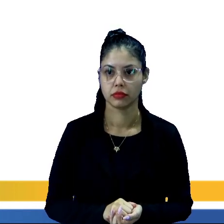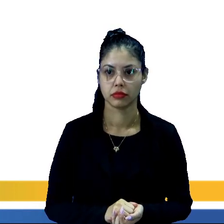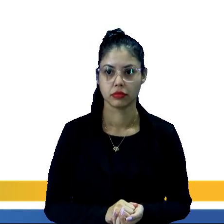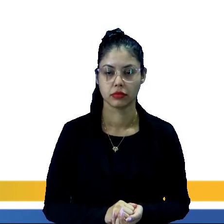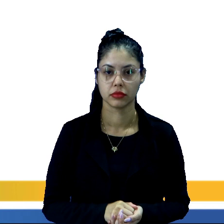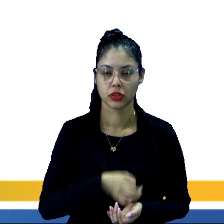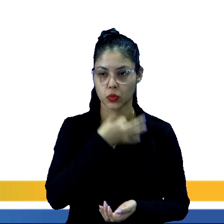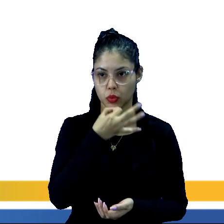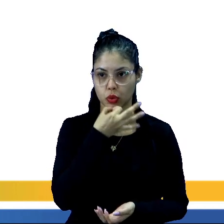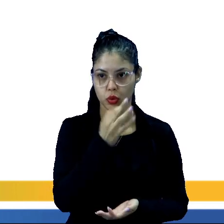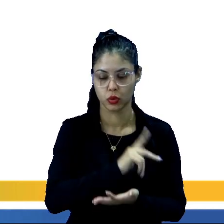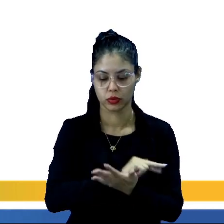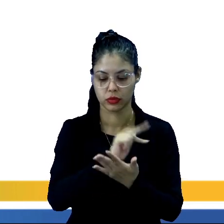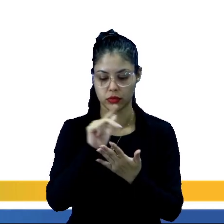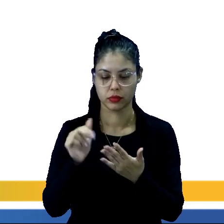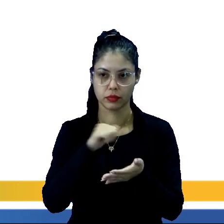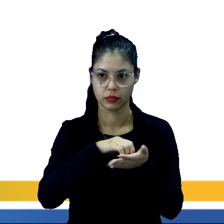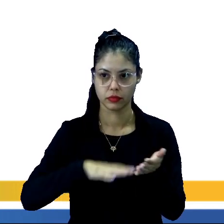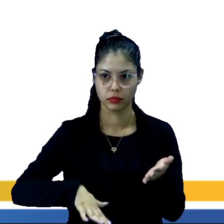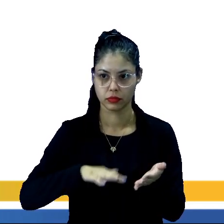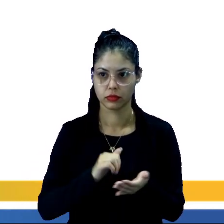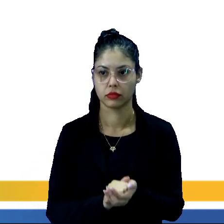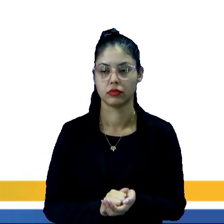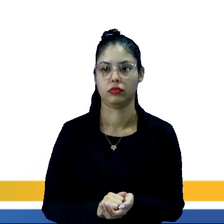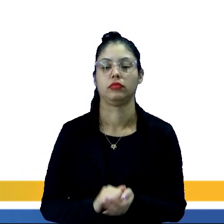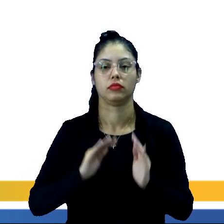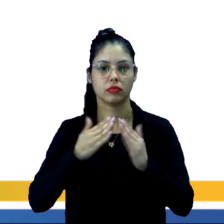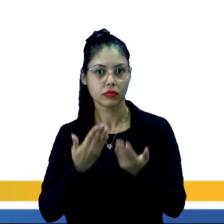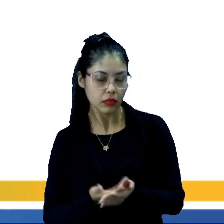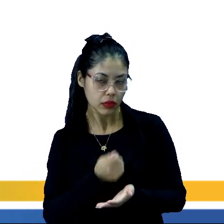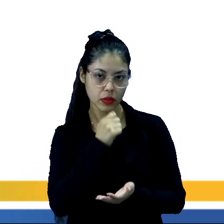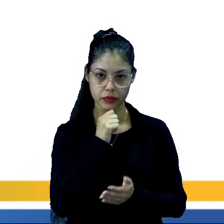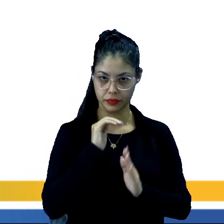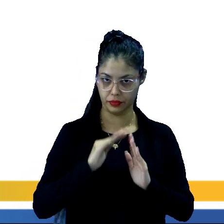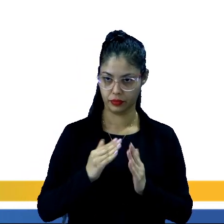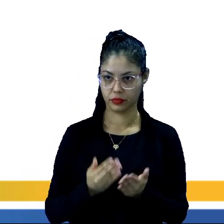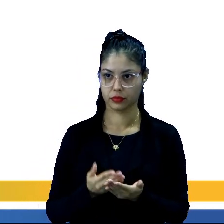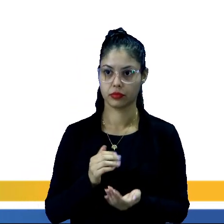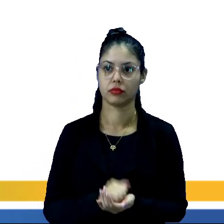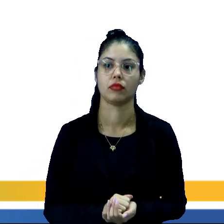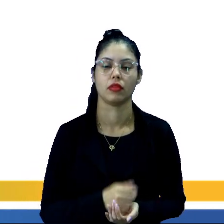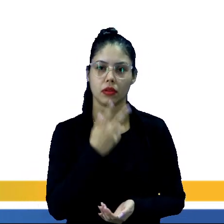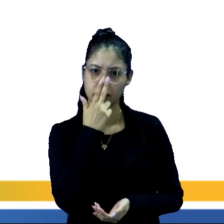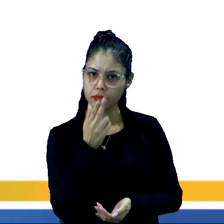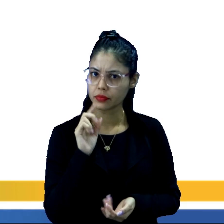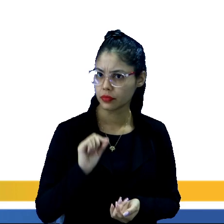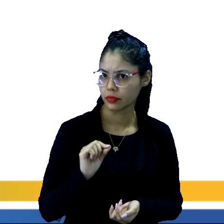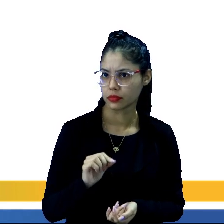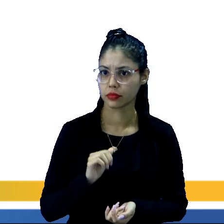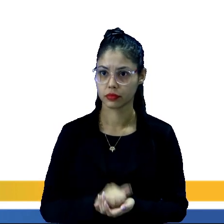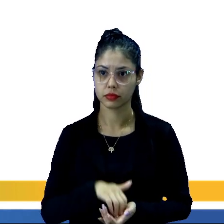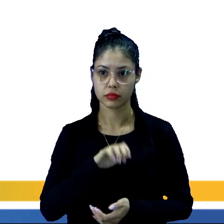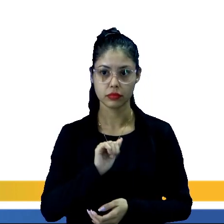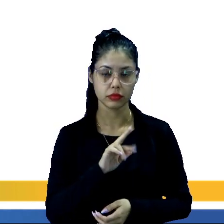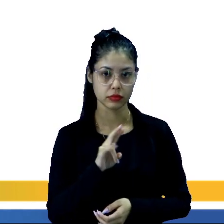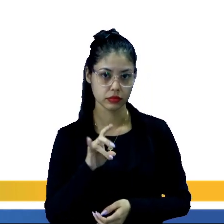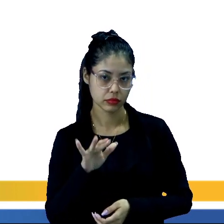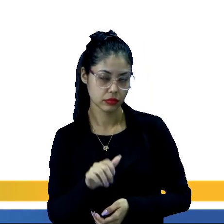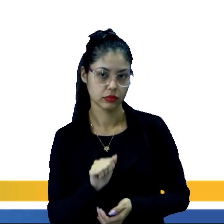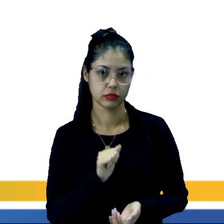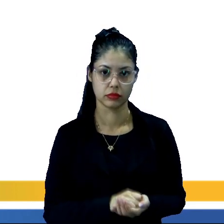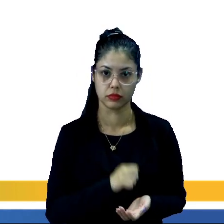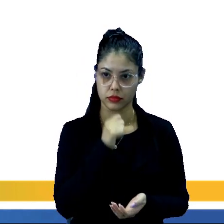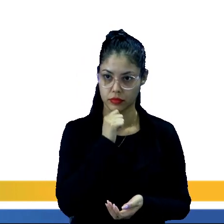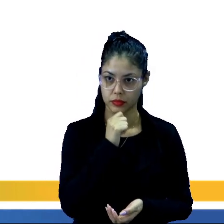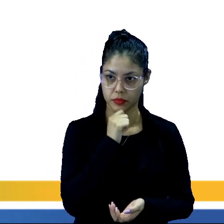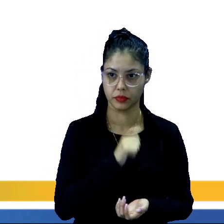uma coluna de opinião sobre as atividades extraescolares del colegio. Algumas me parecem tão aborridas.